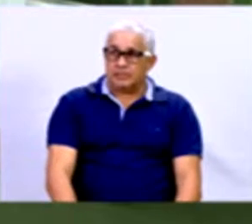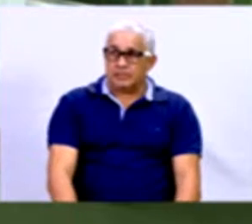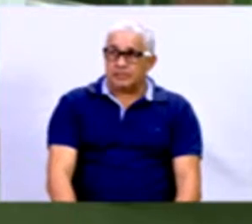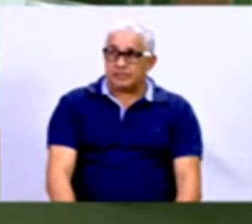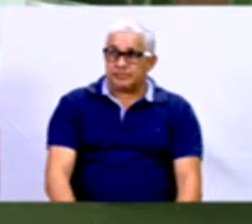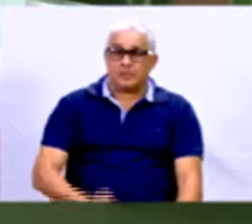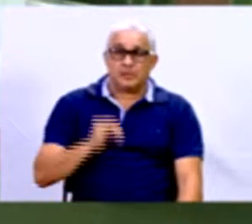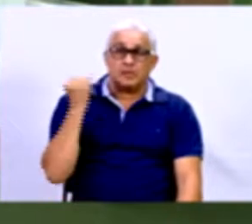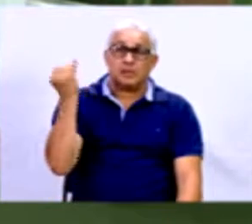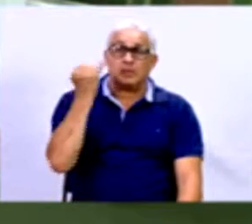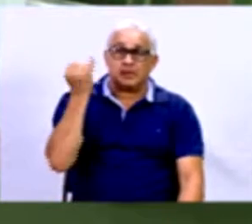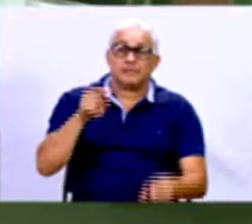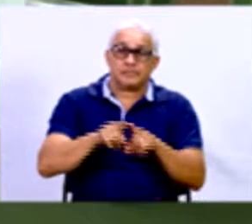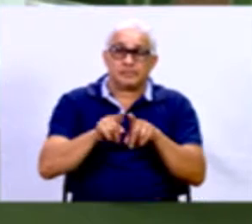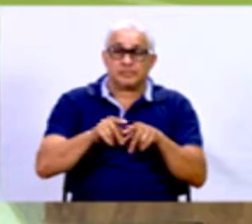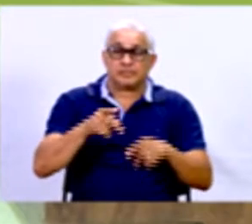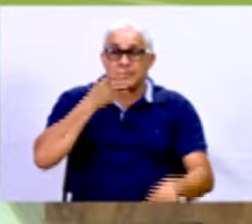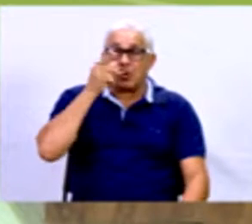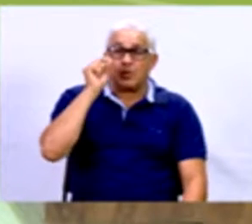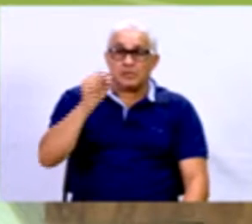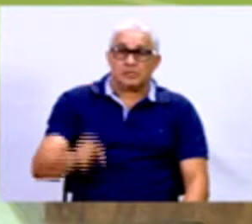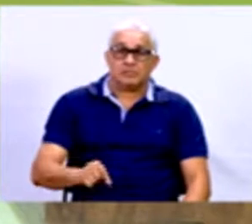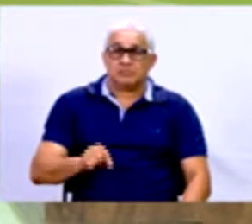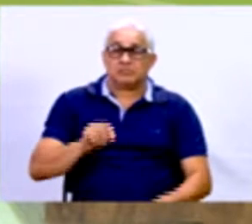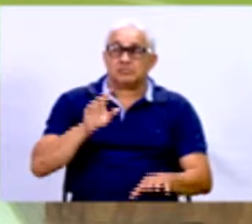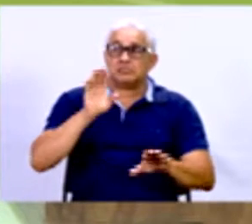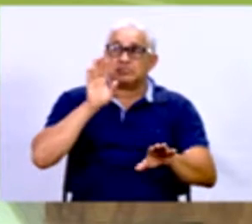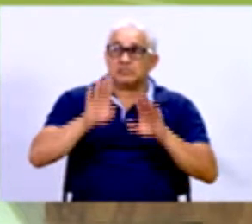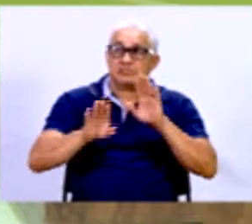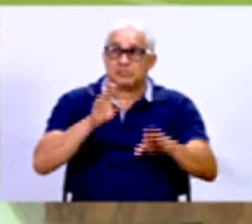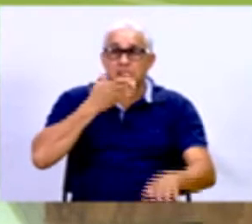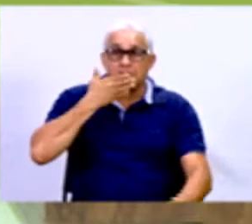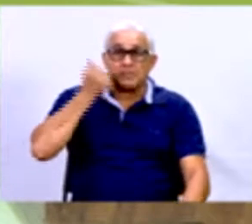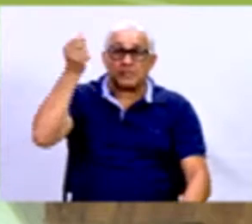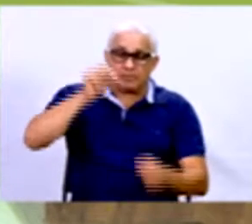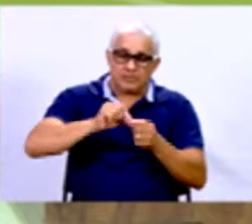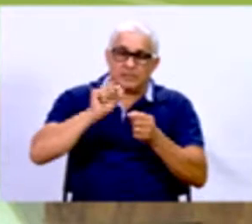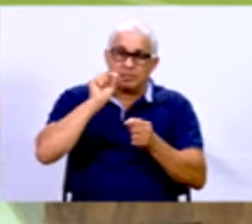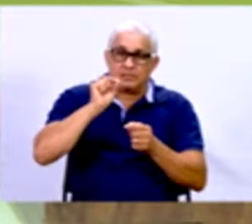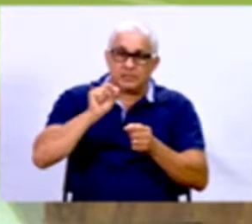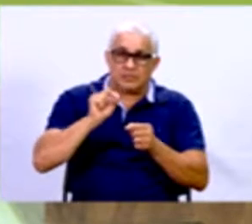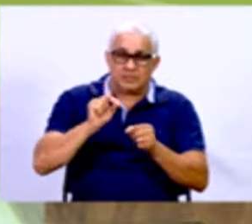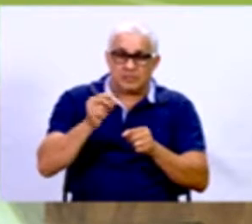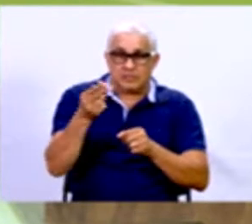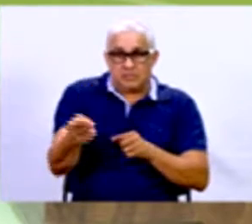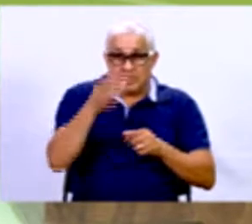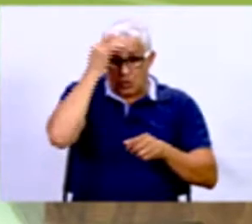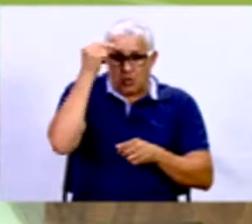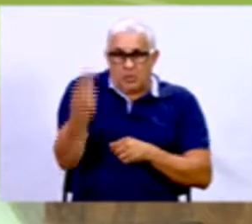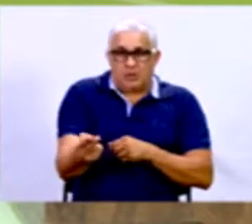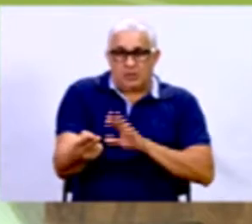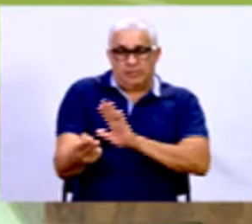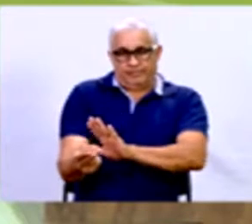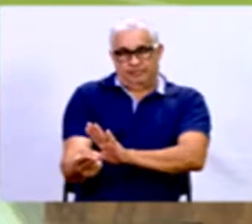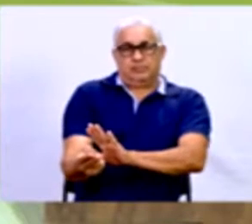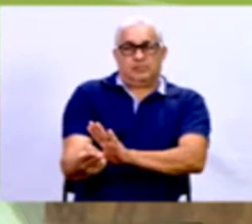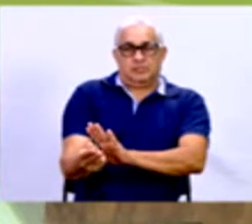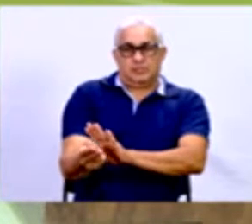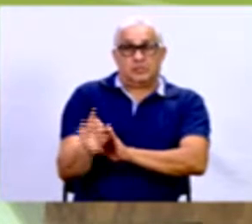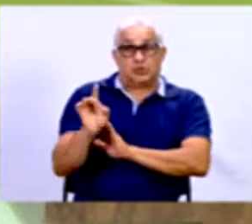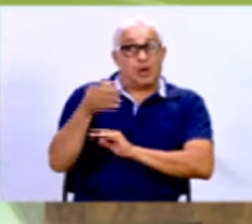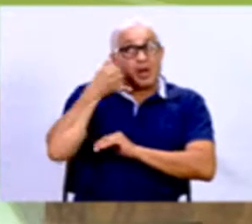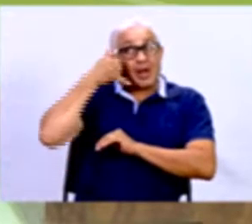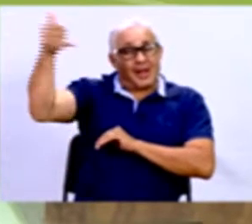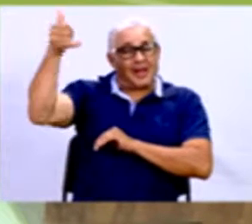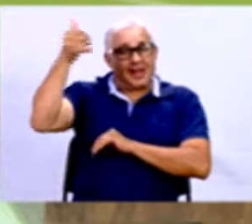É importante ressaltar que muitas vezes o melhor a fazer é não mexer na vítima. O melhor a fazer é apenas